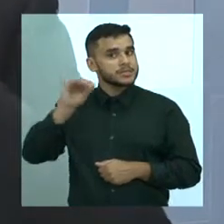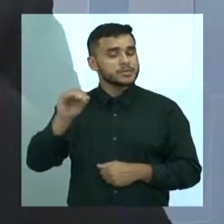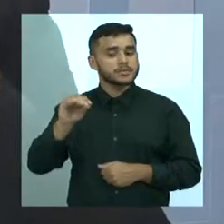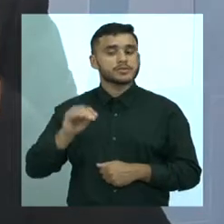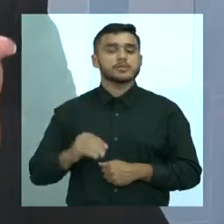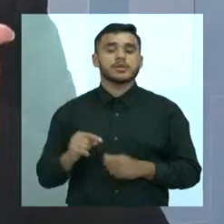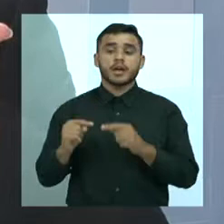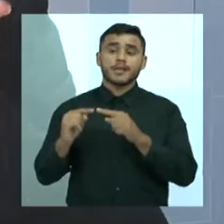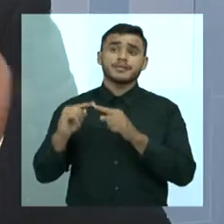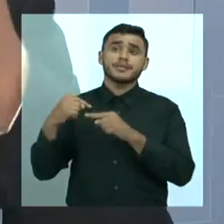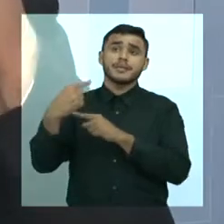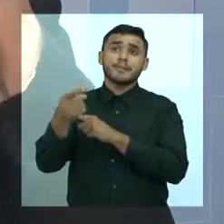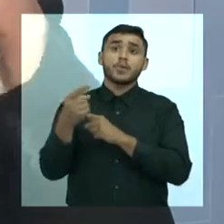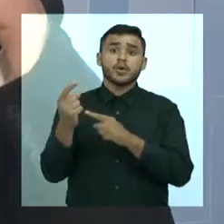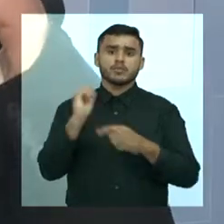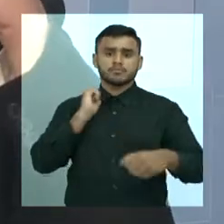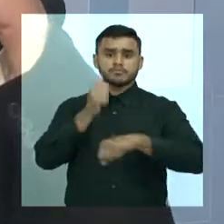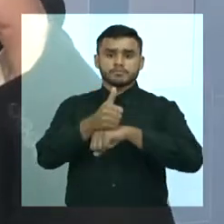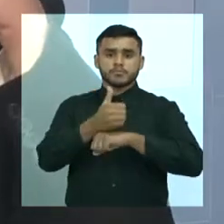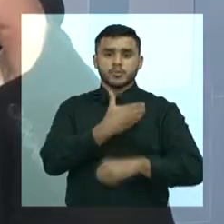governador, já no segundo governo